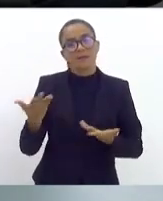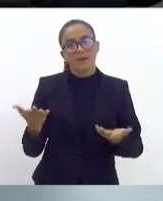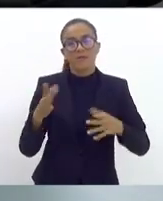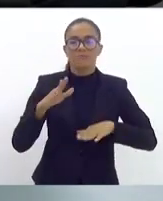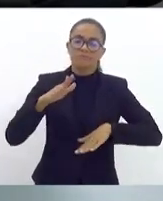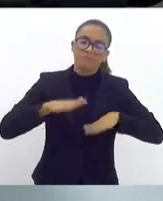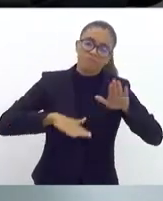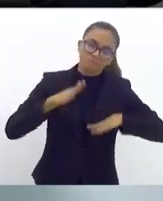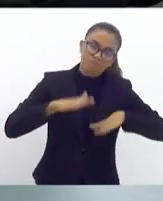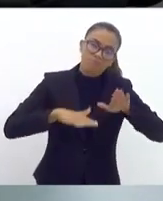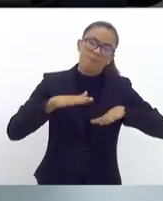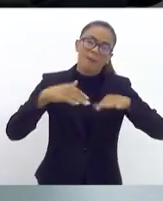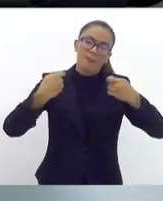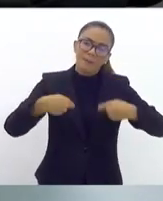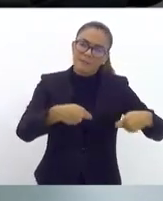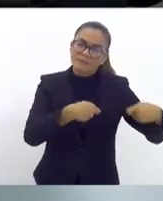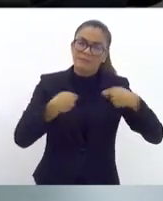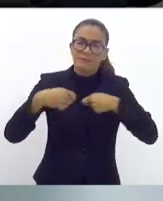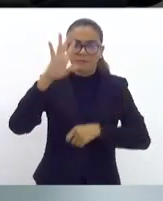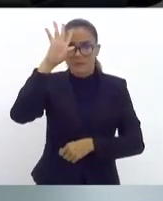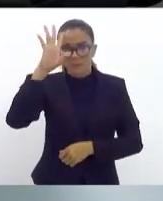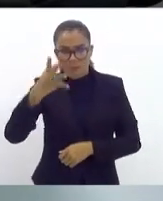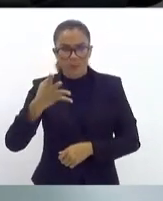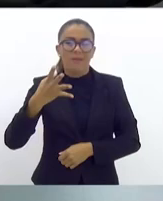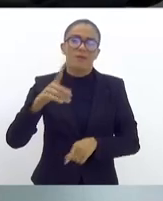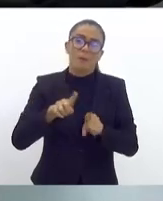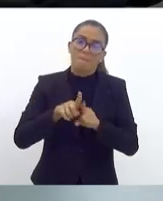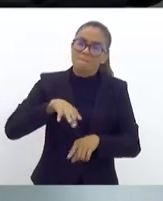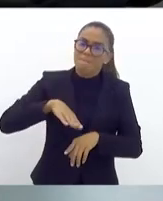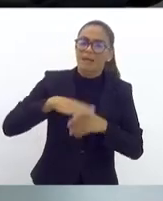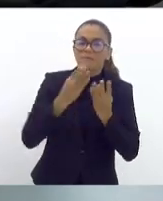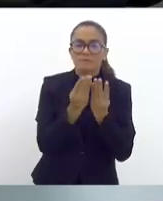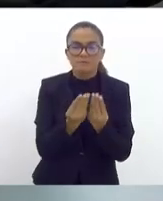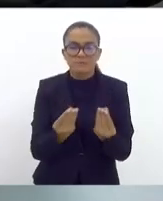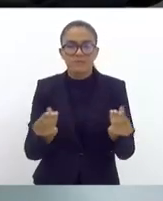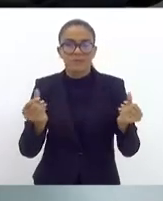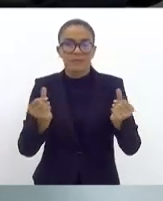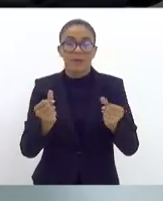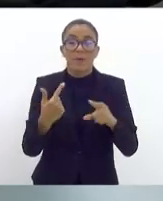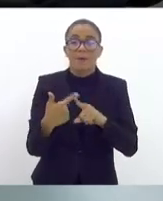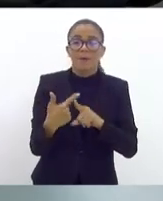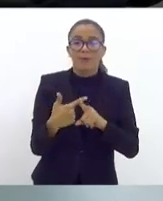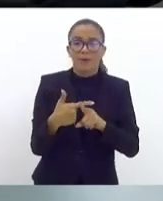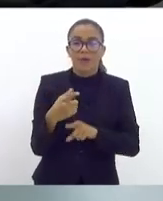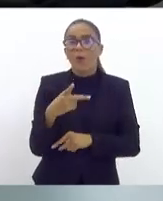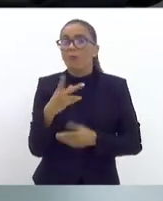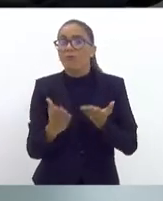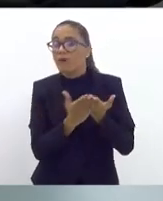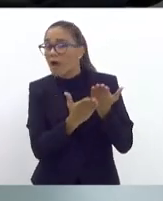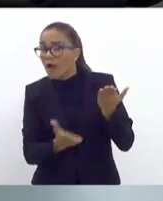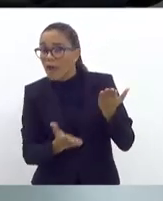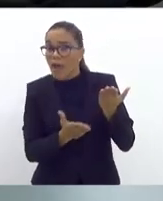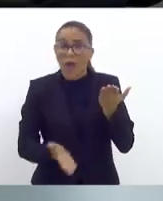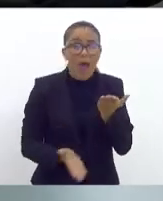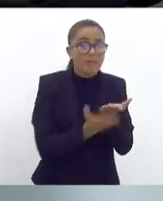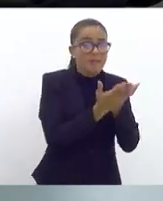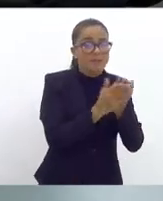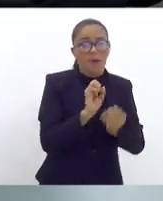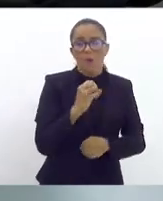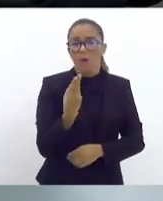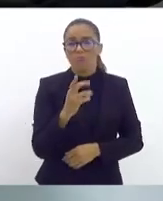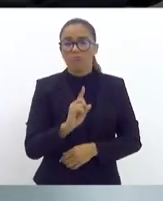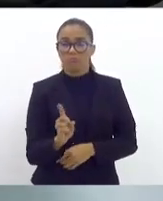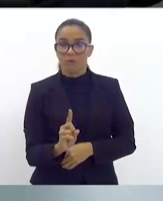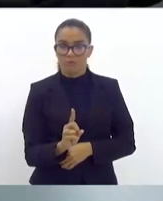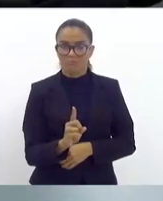uma uma decisão né mais fina para deixar claro quando vai anexar quando não vai para que a gente